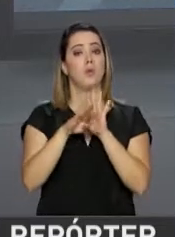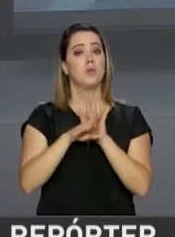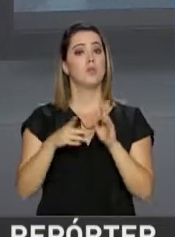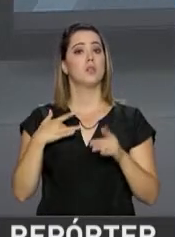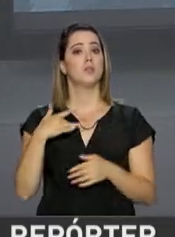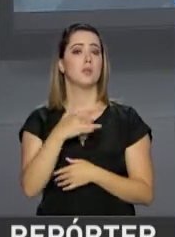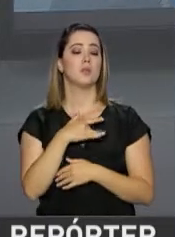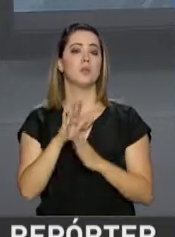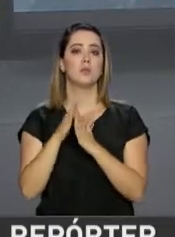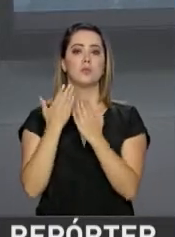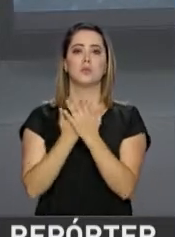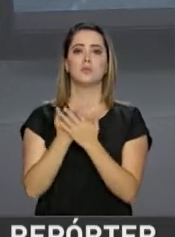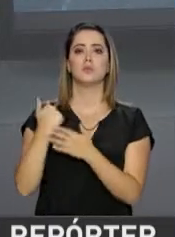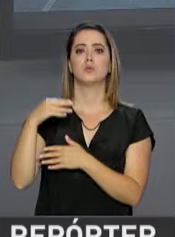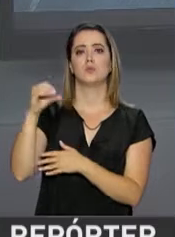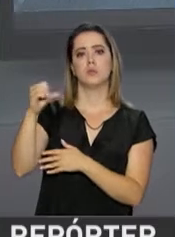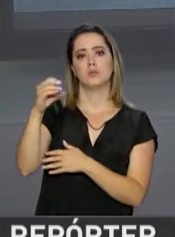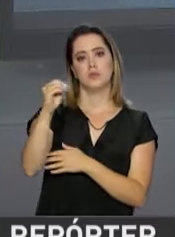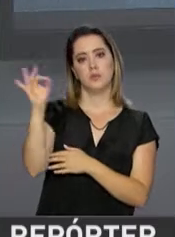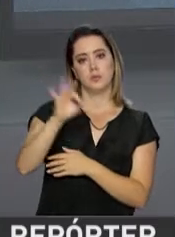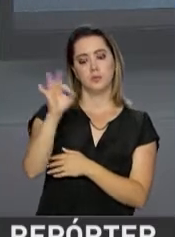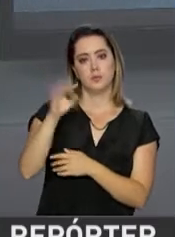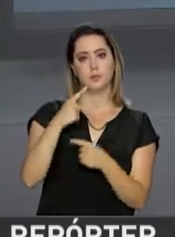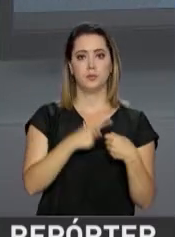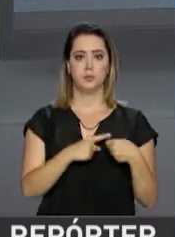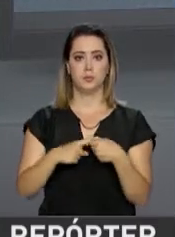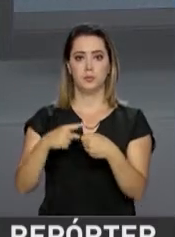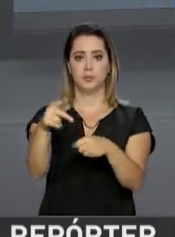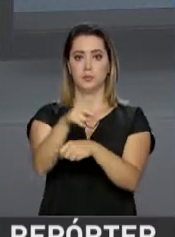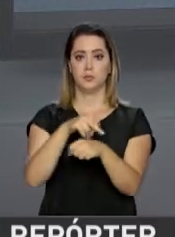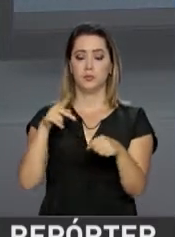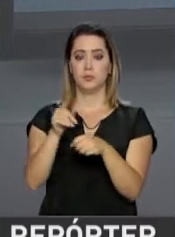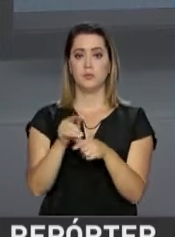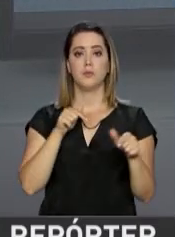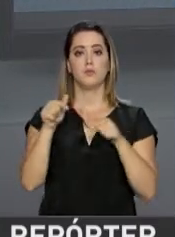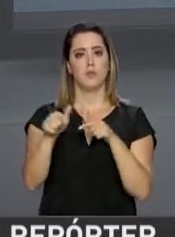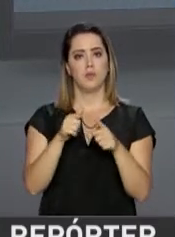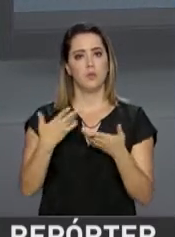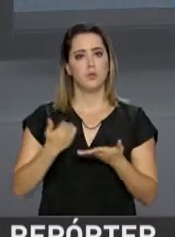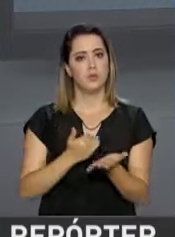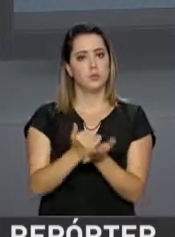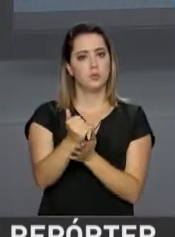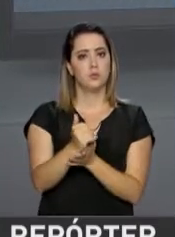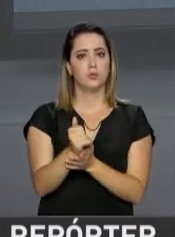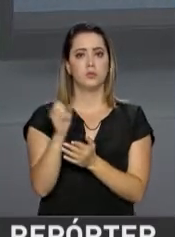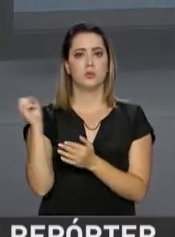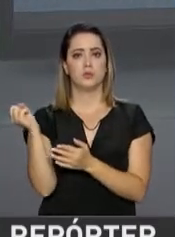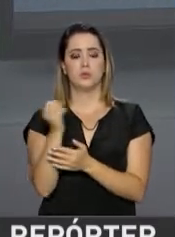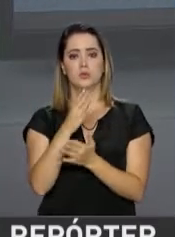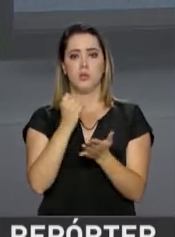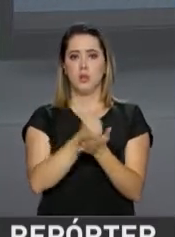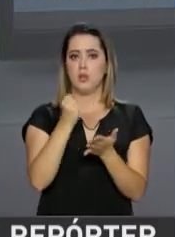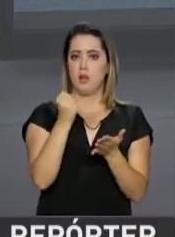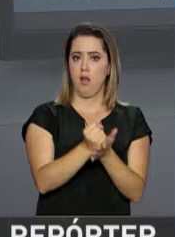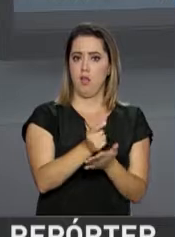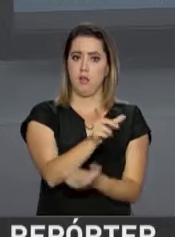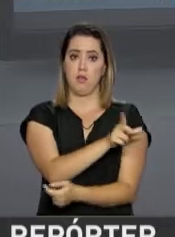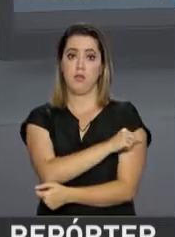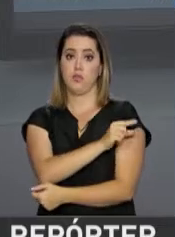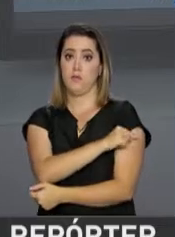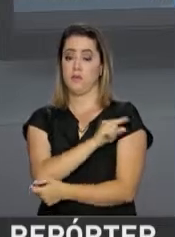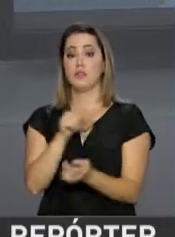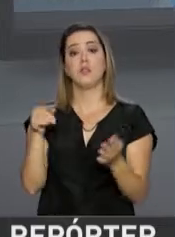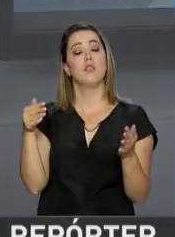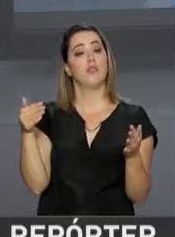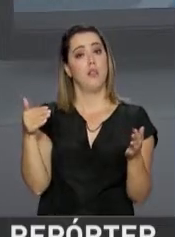na escola está presente em 90% dos municípios do país com ações que vão desde a atualização da carteira de vacina